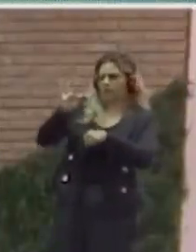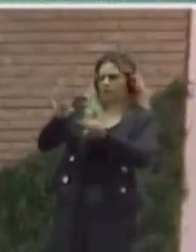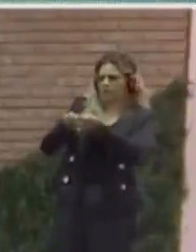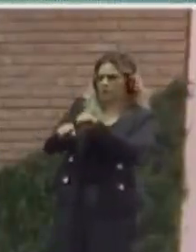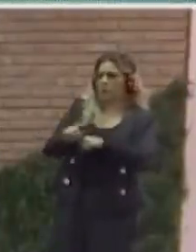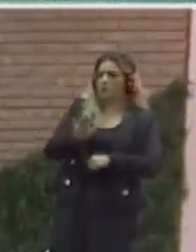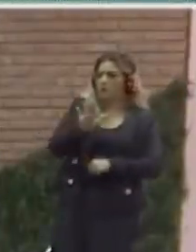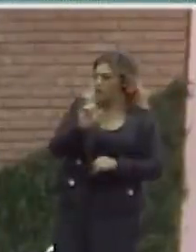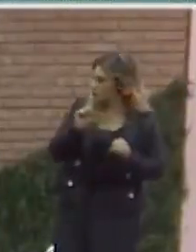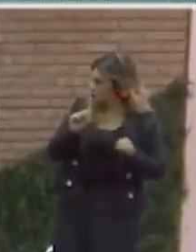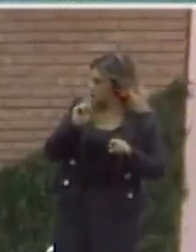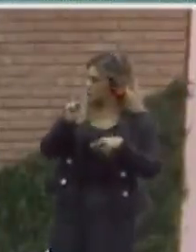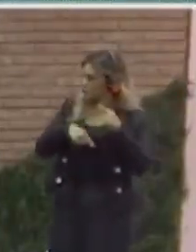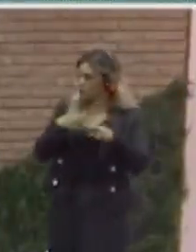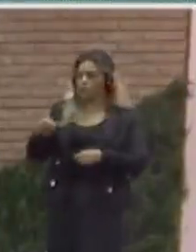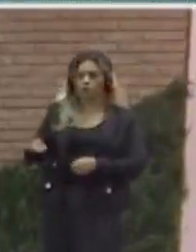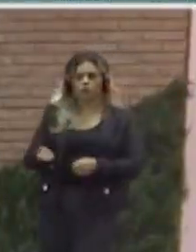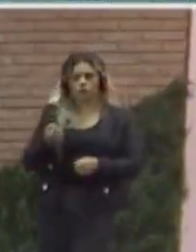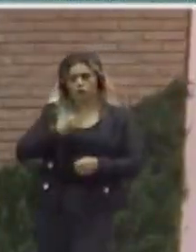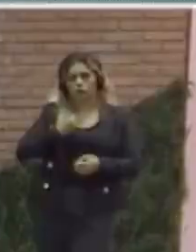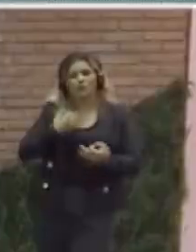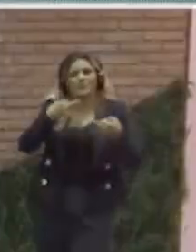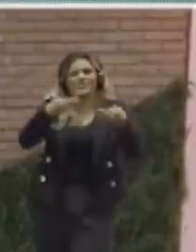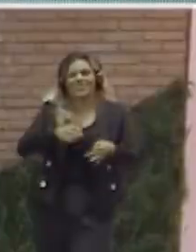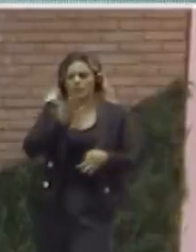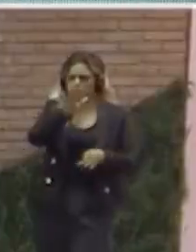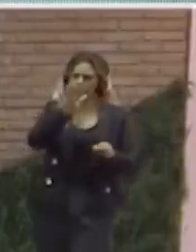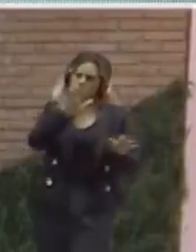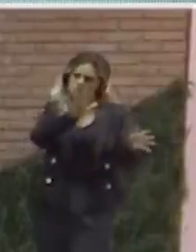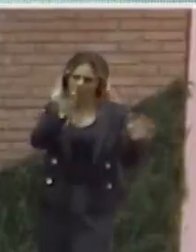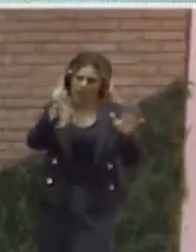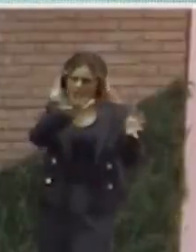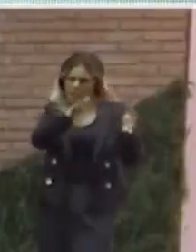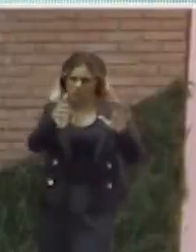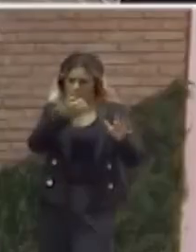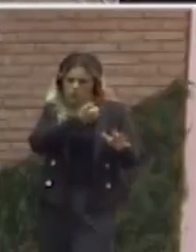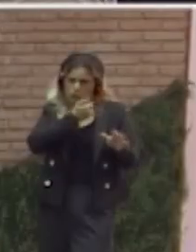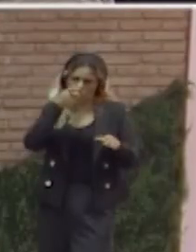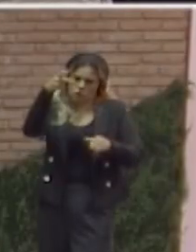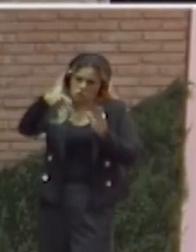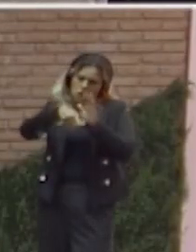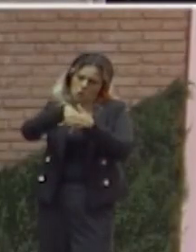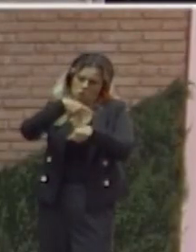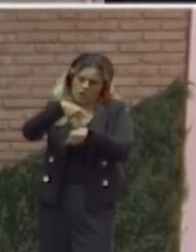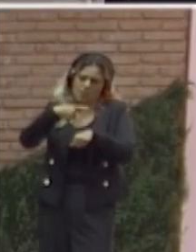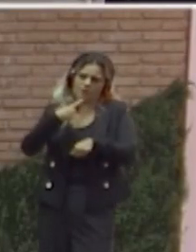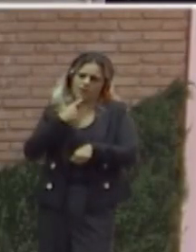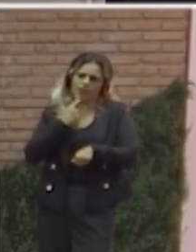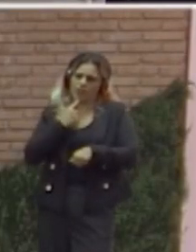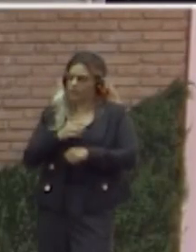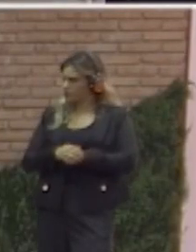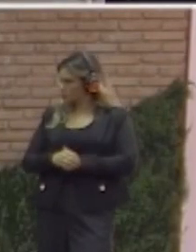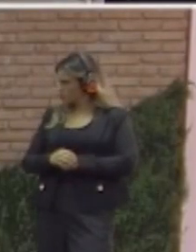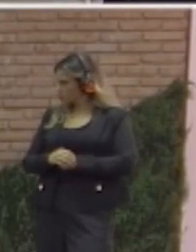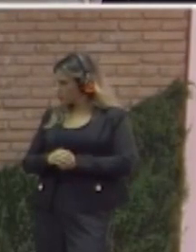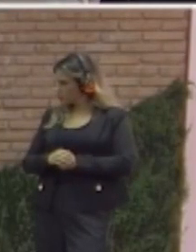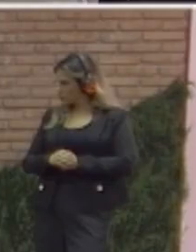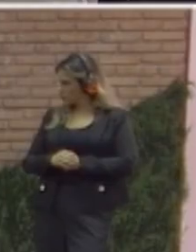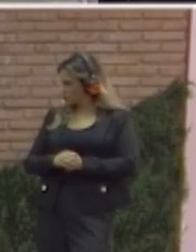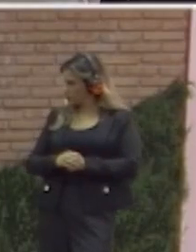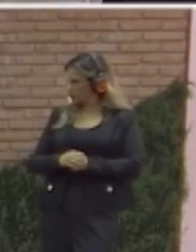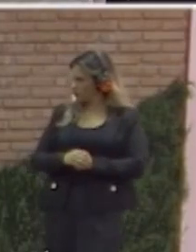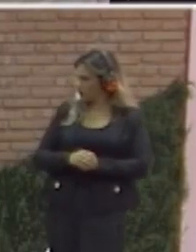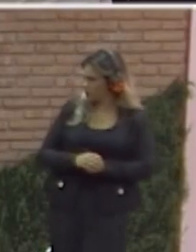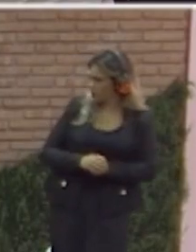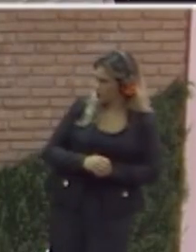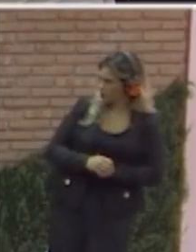Mas eu posso verificar o número correto, mas aproximadamente esses são os números do país. Parece que animou, presidente.